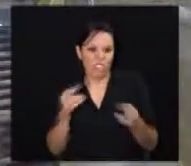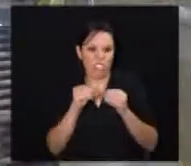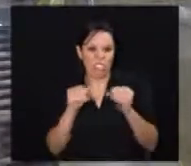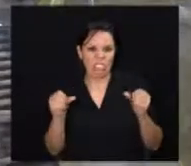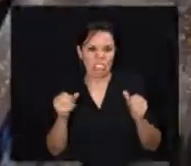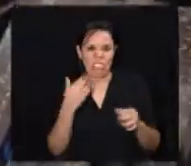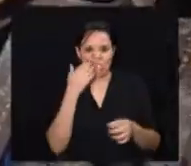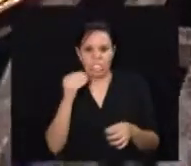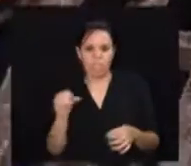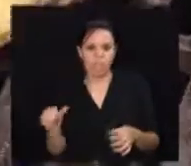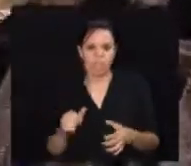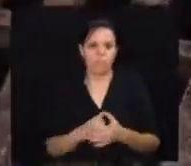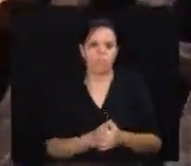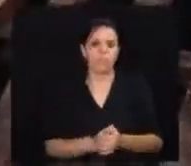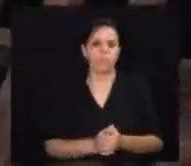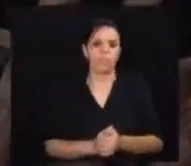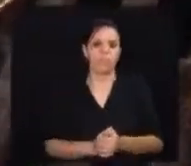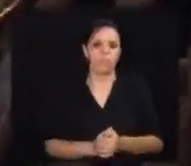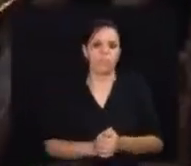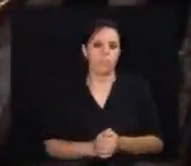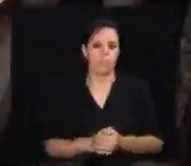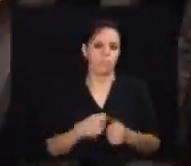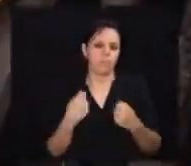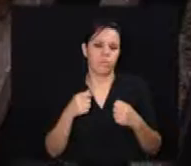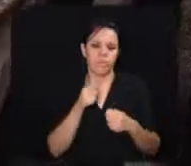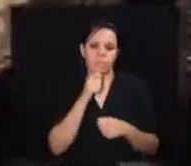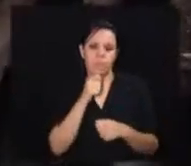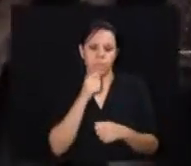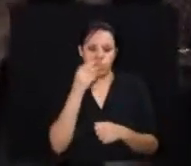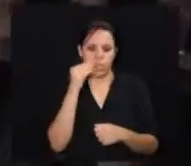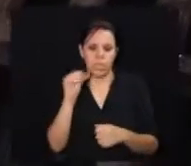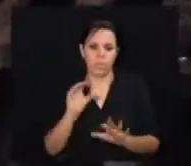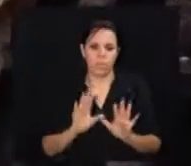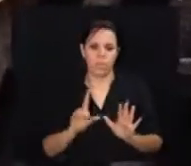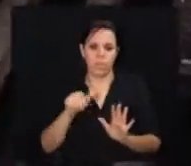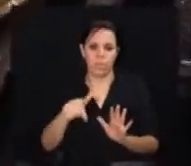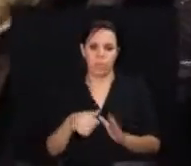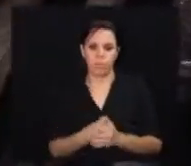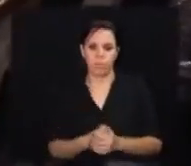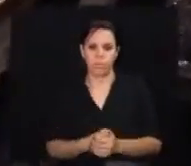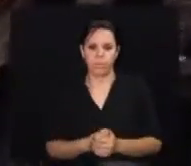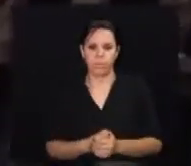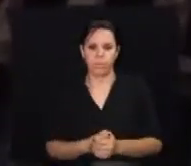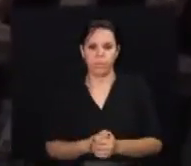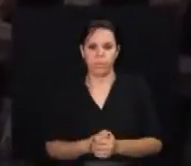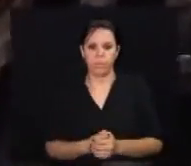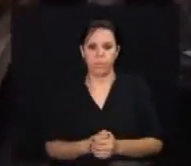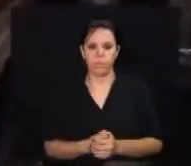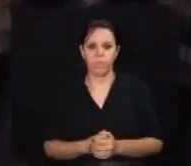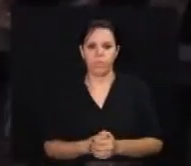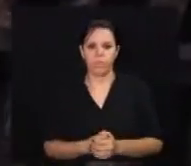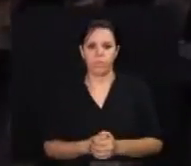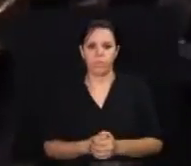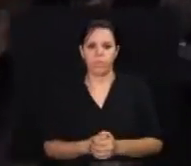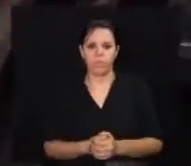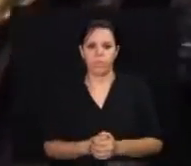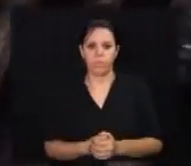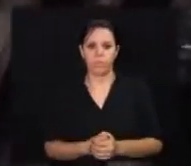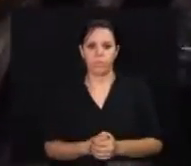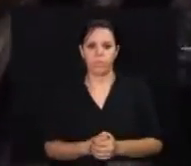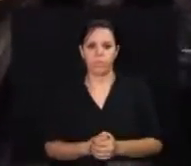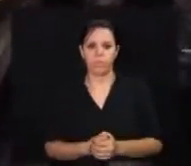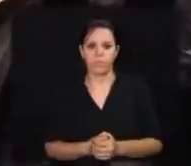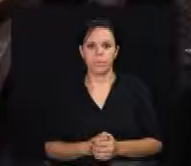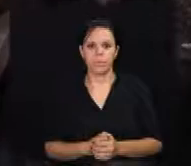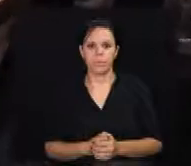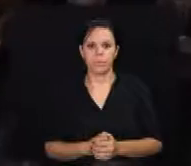No nosso caso aqui não tem nada que vai sal depois, né? Mas eu gosto de finalizar com ele. Então aqui a gente vai